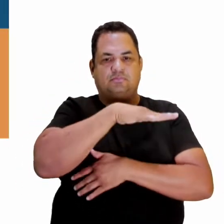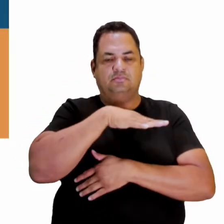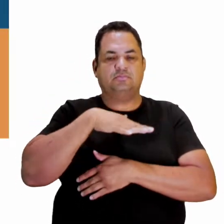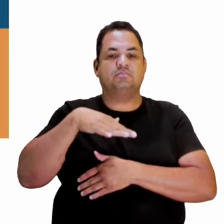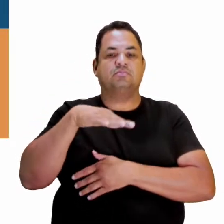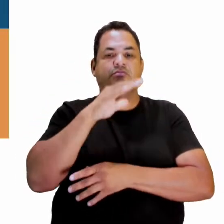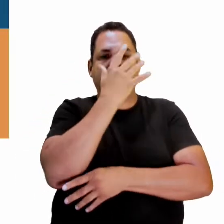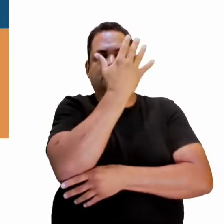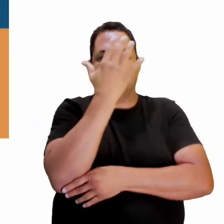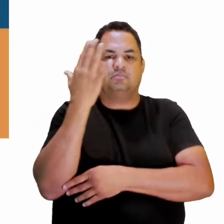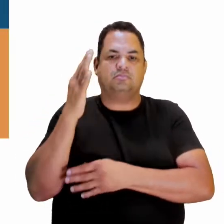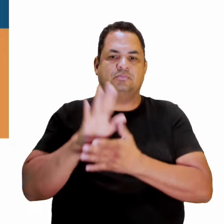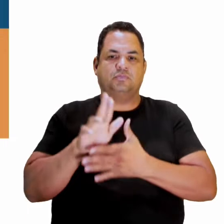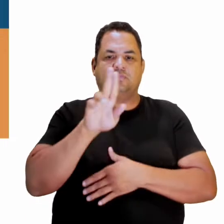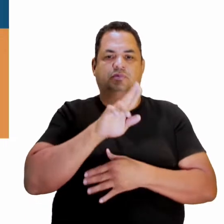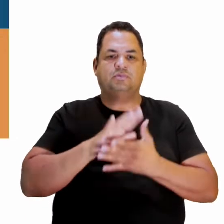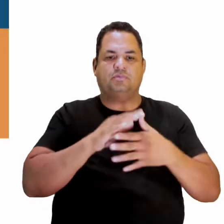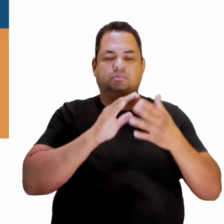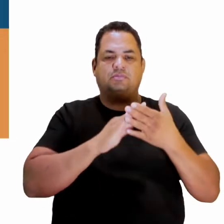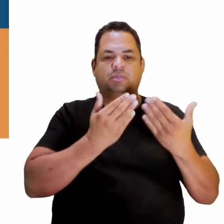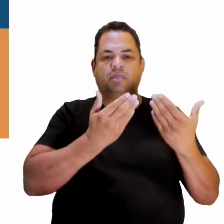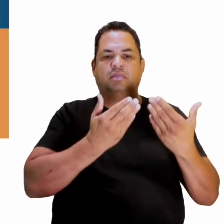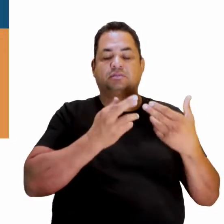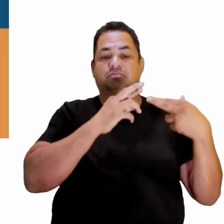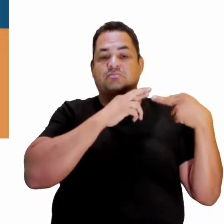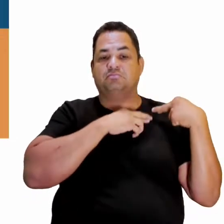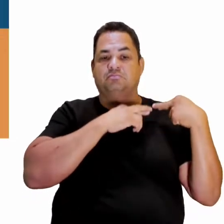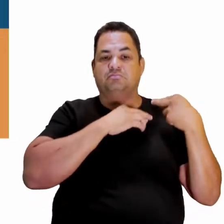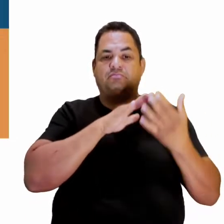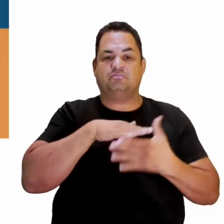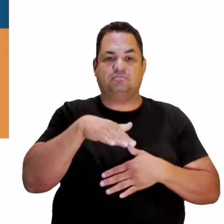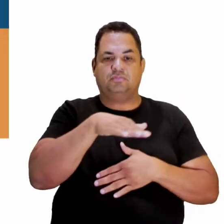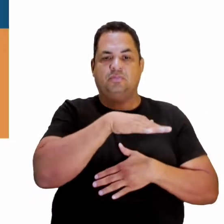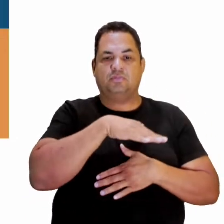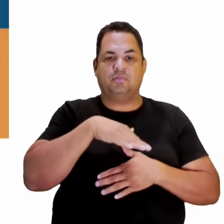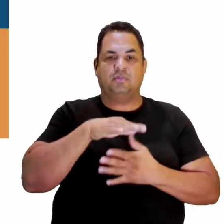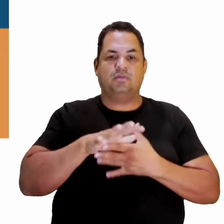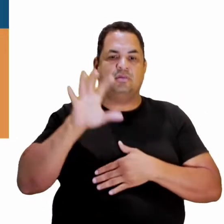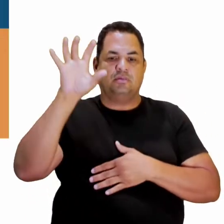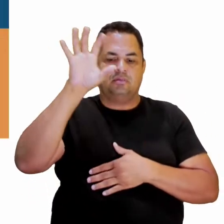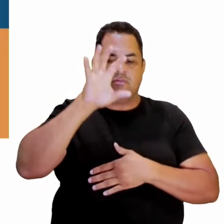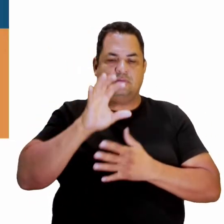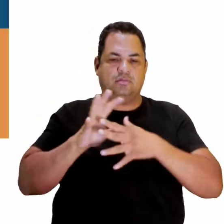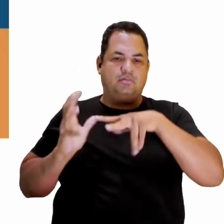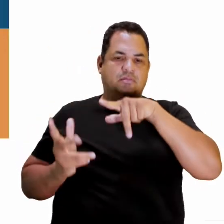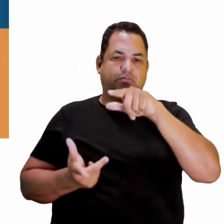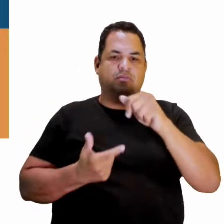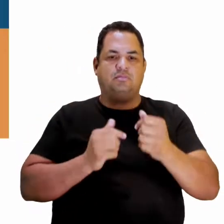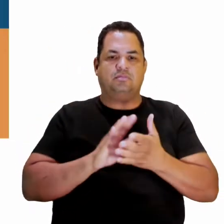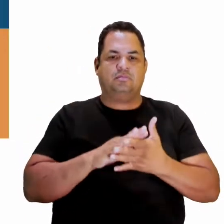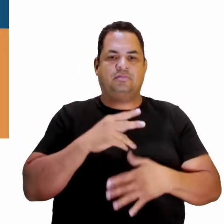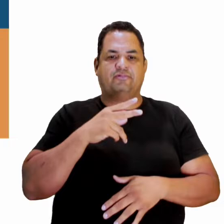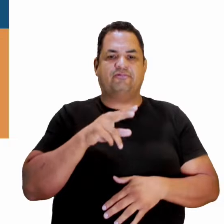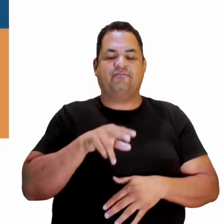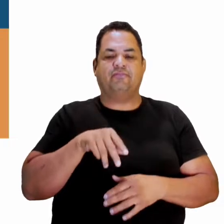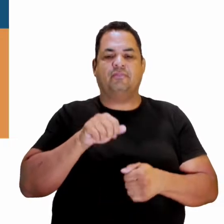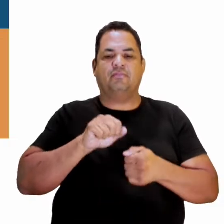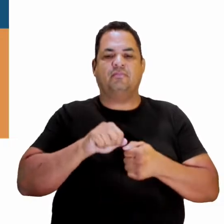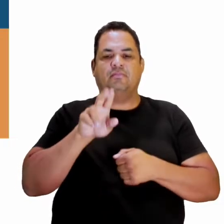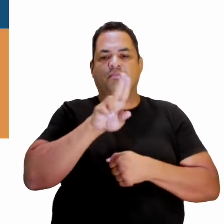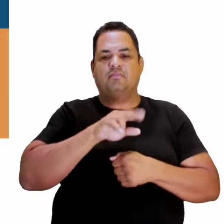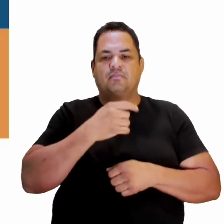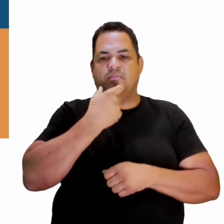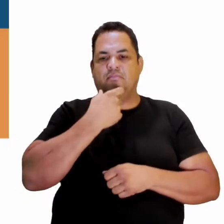responsável em âmbito local, regional e global. Também vai fazer uso do inglês como língua de comunicação global, levando